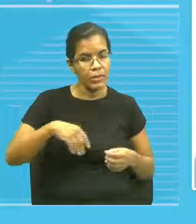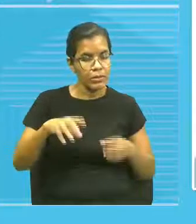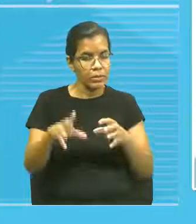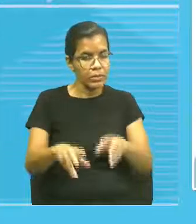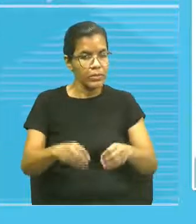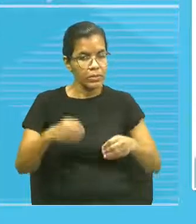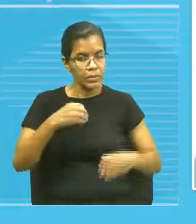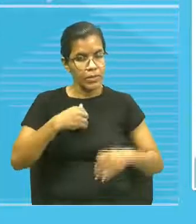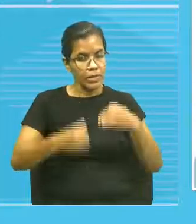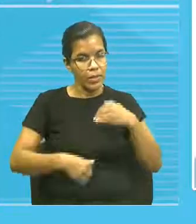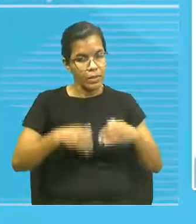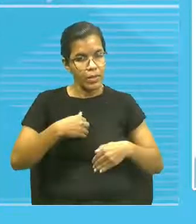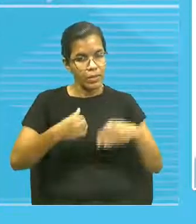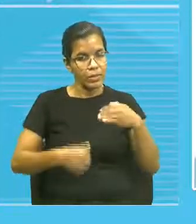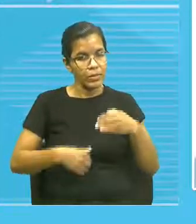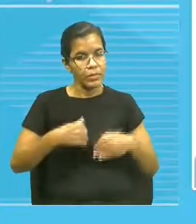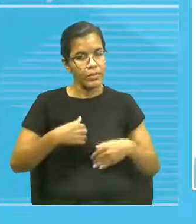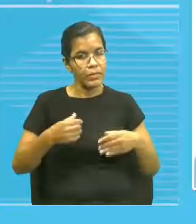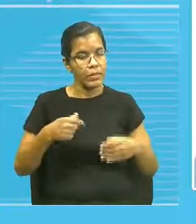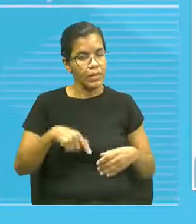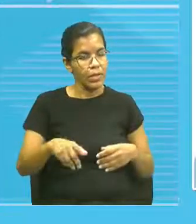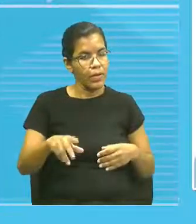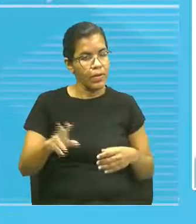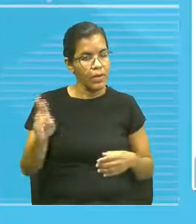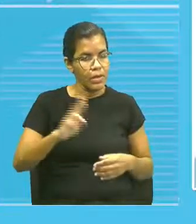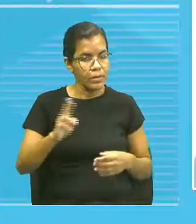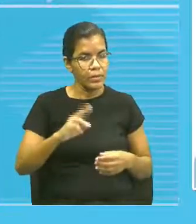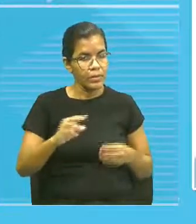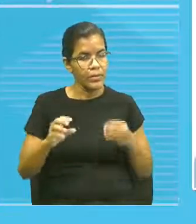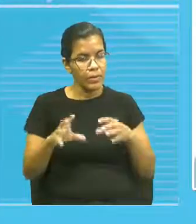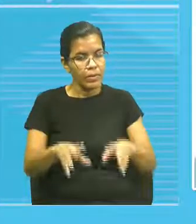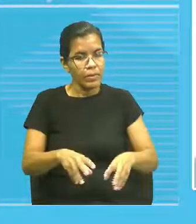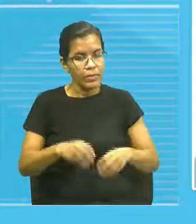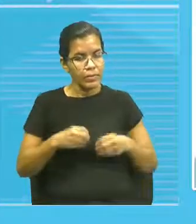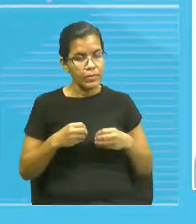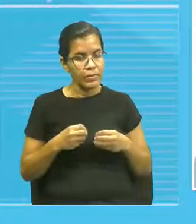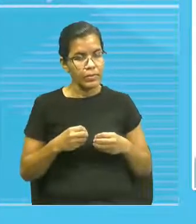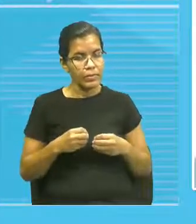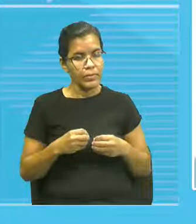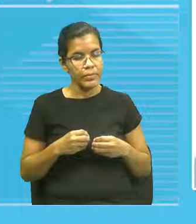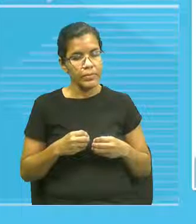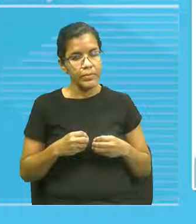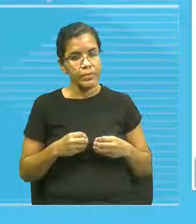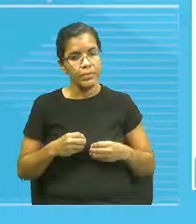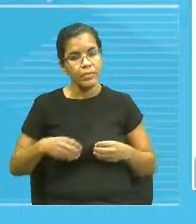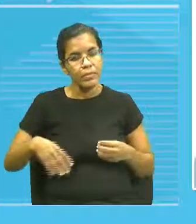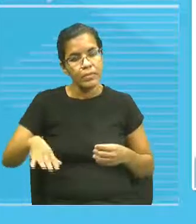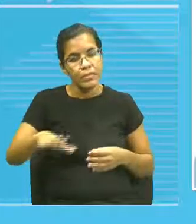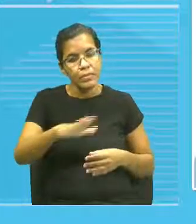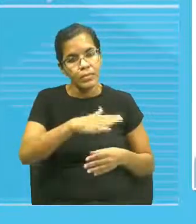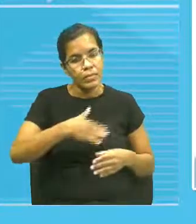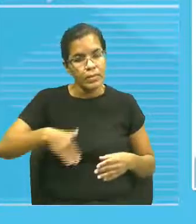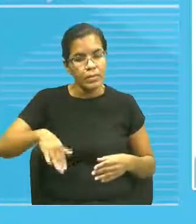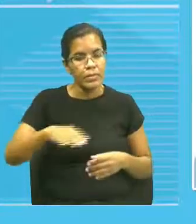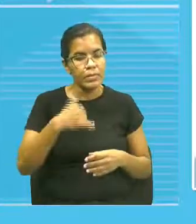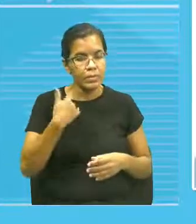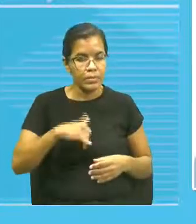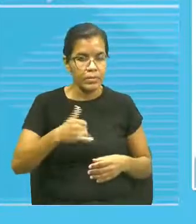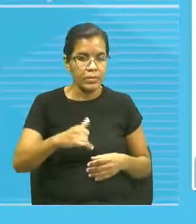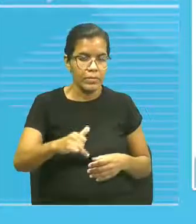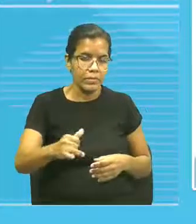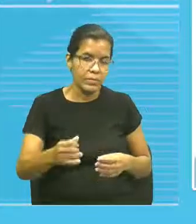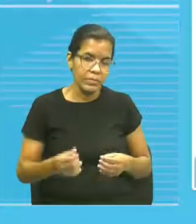Acredite. Ele é o responsável por consumir maior parte da a energia que a